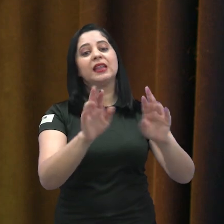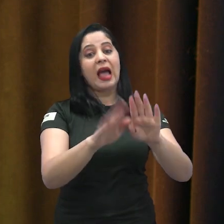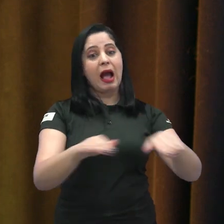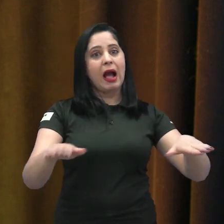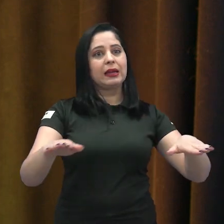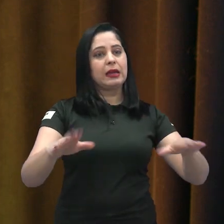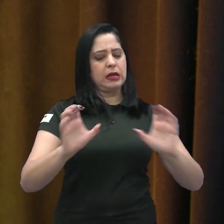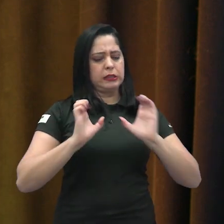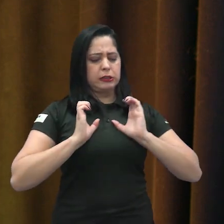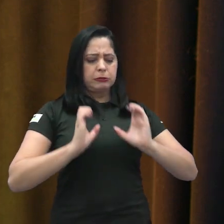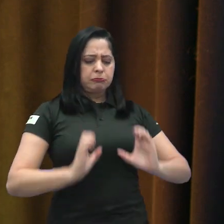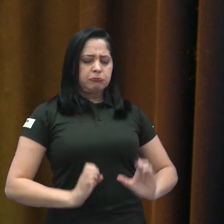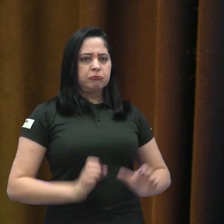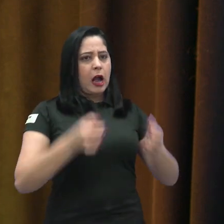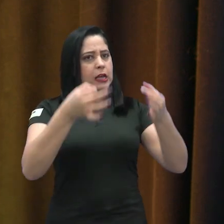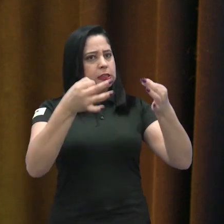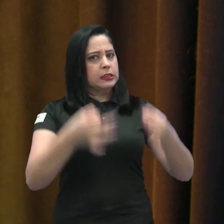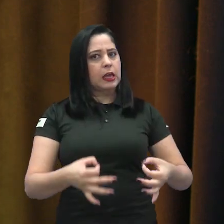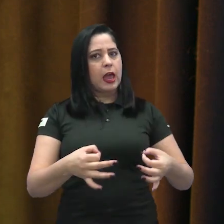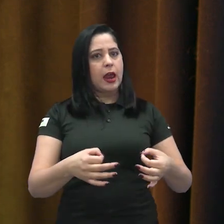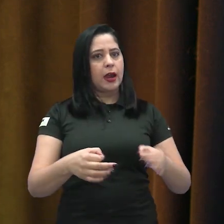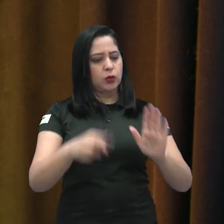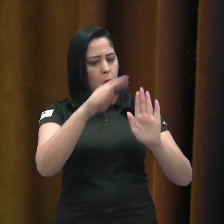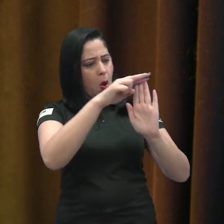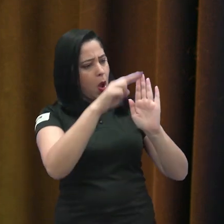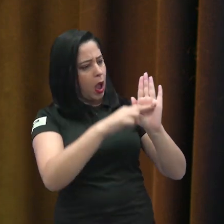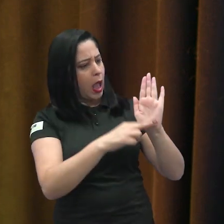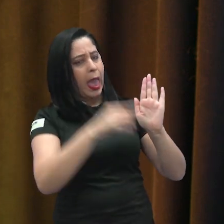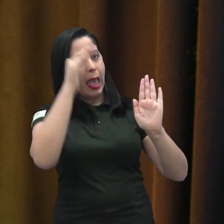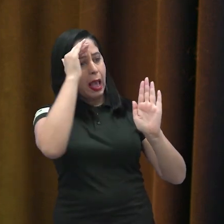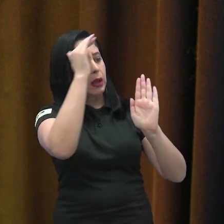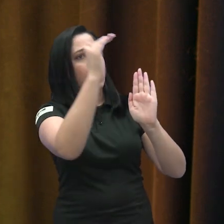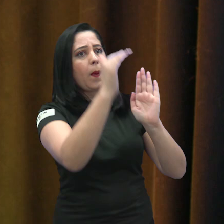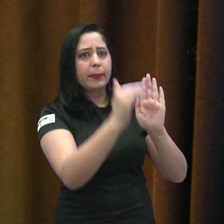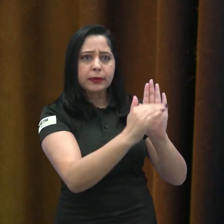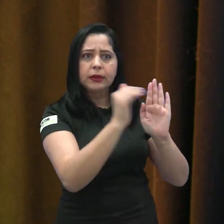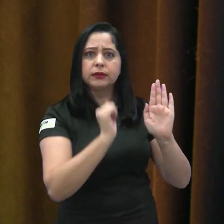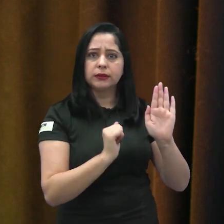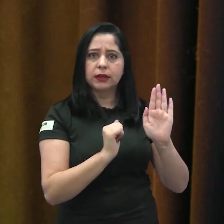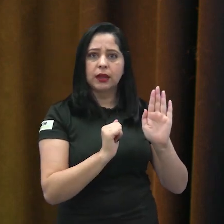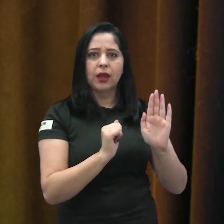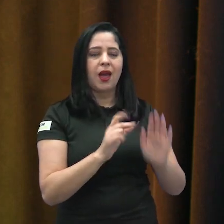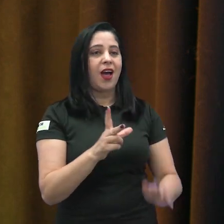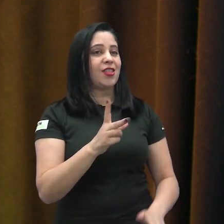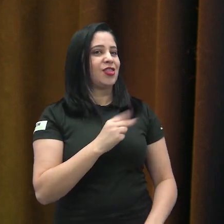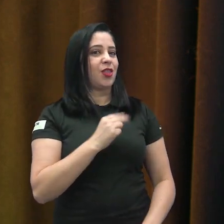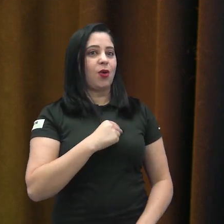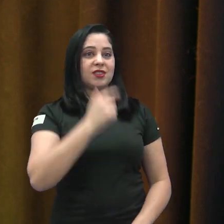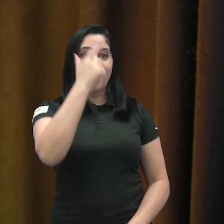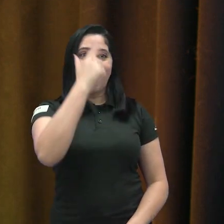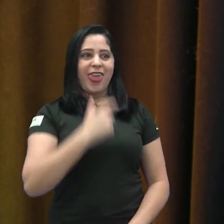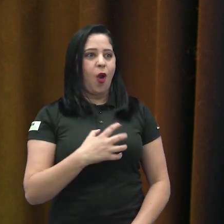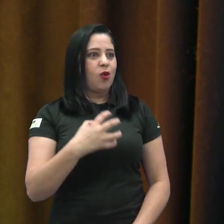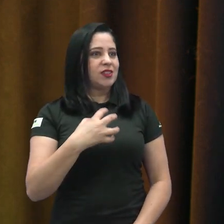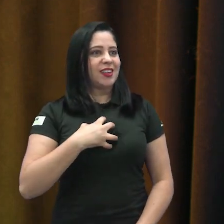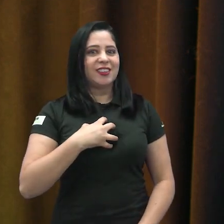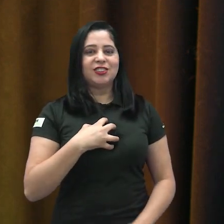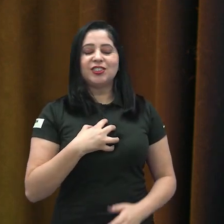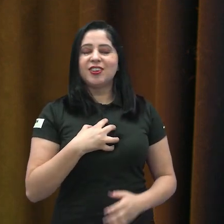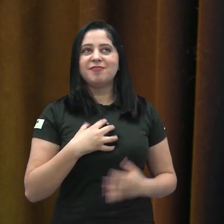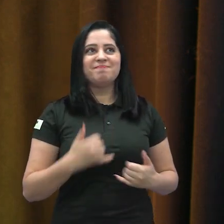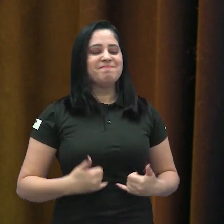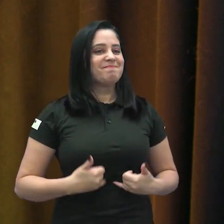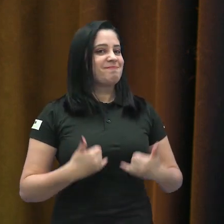grupo, que tenham disciplina, que entendam as regras, que saibam a hierarquia das pessoas, foi o que me motivou, o que me